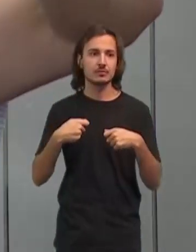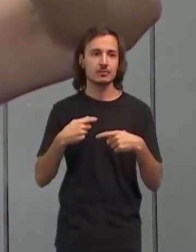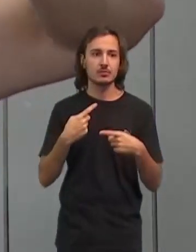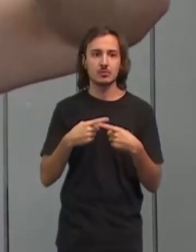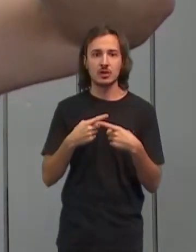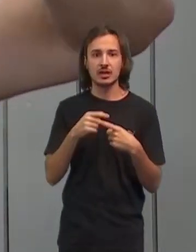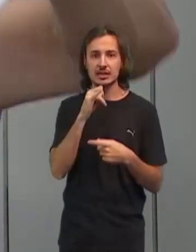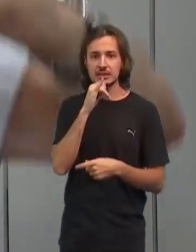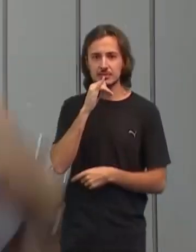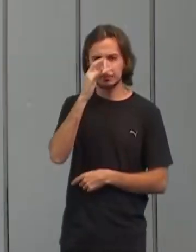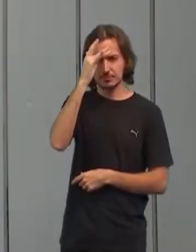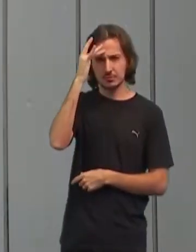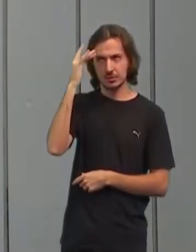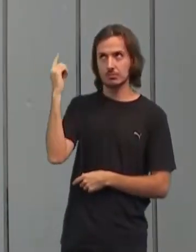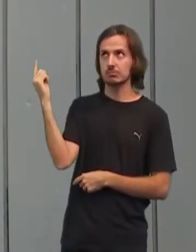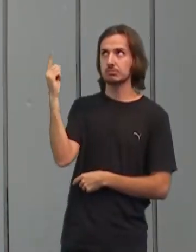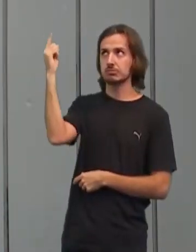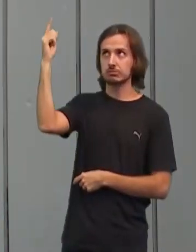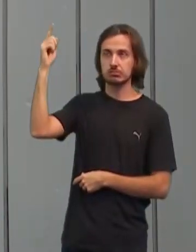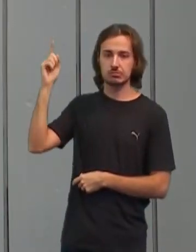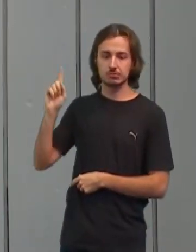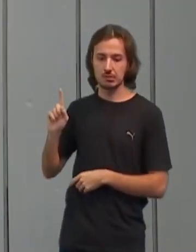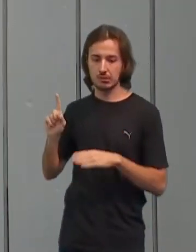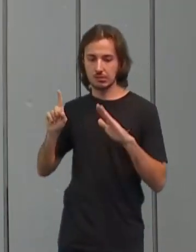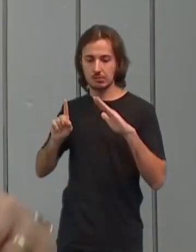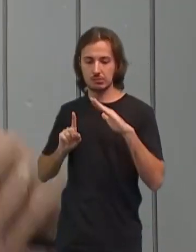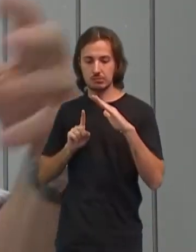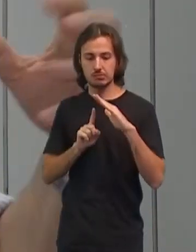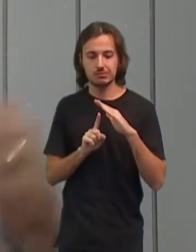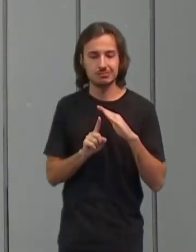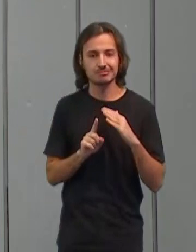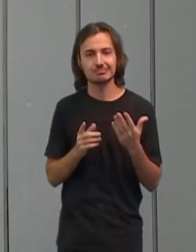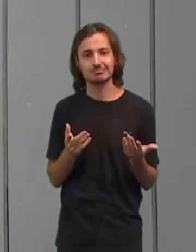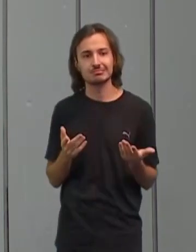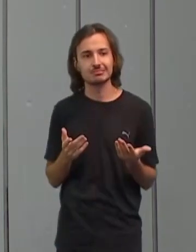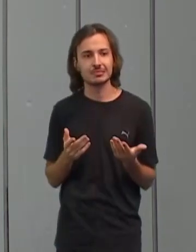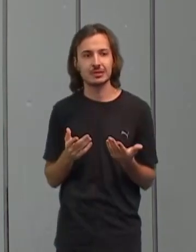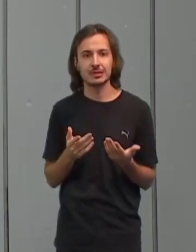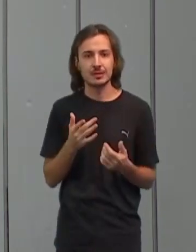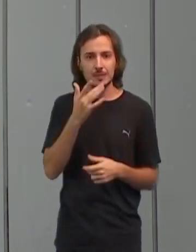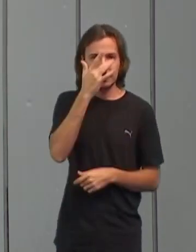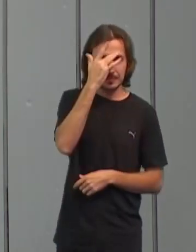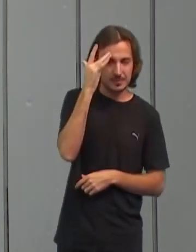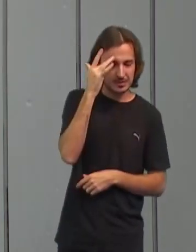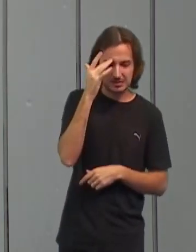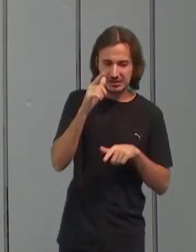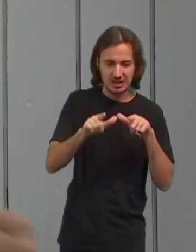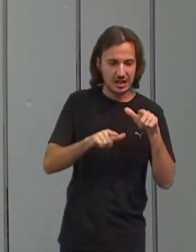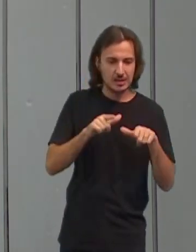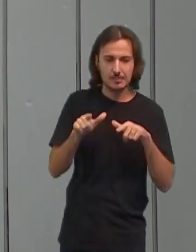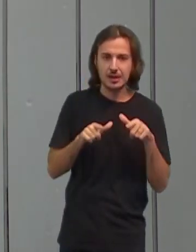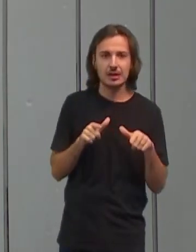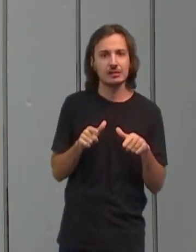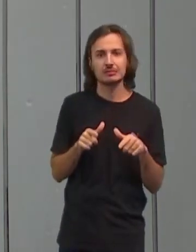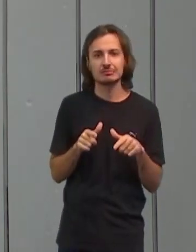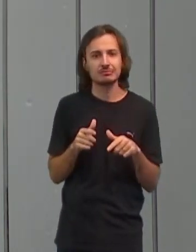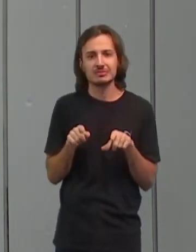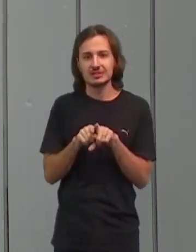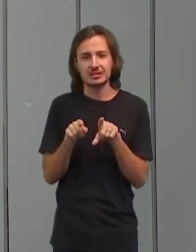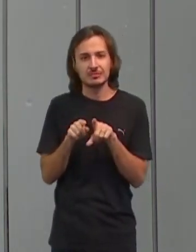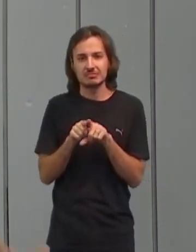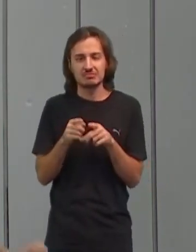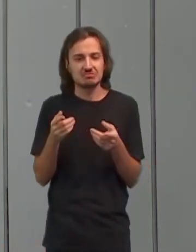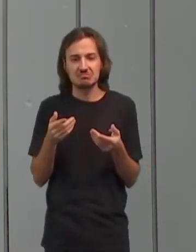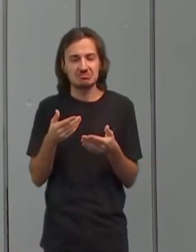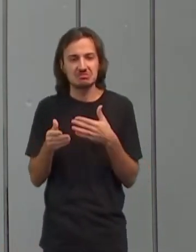A pessoa fica lá, os usuários e os servidores estão praticamente numa sauna. A pessoa